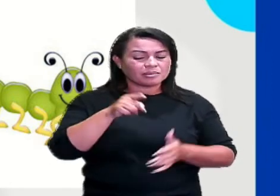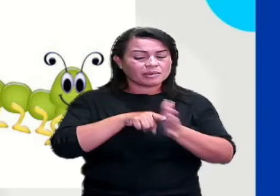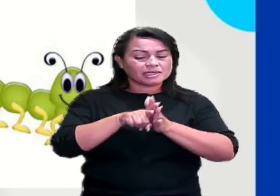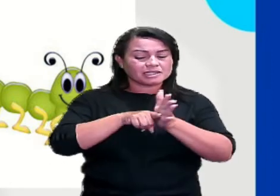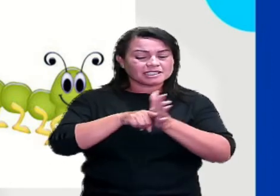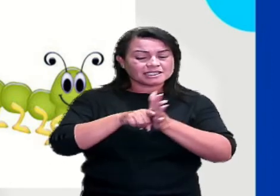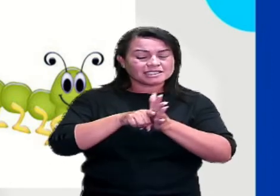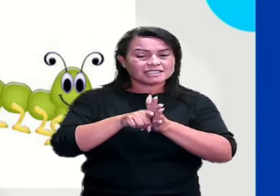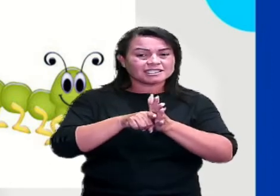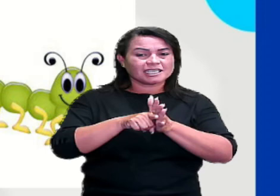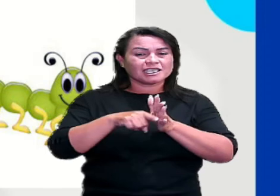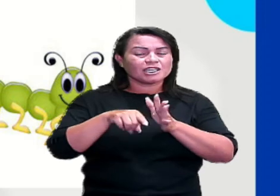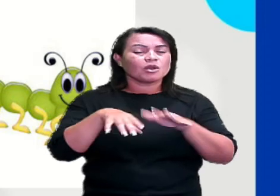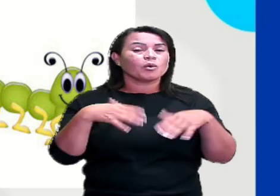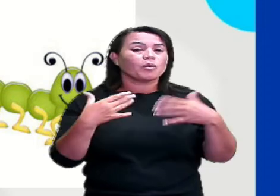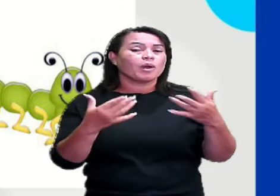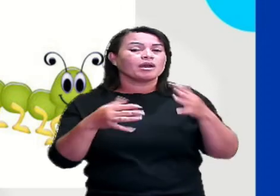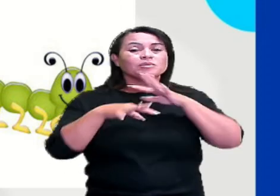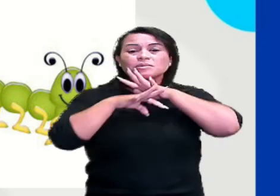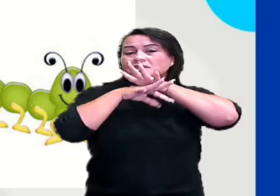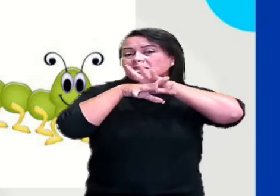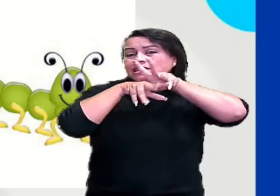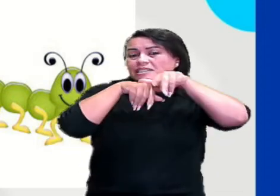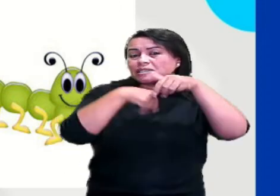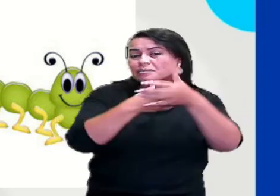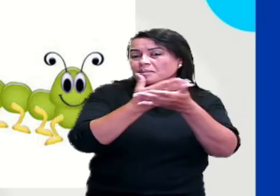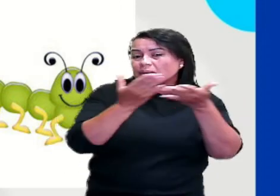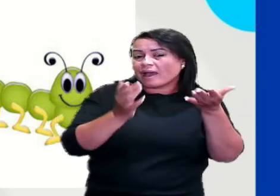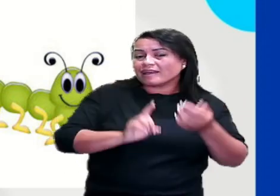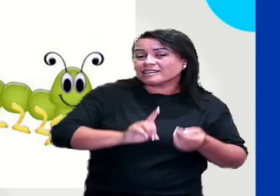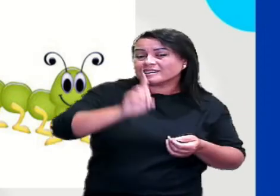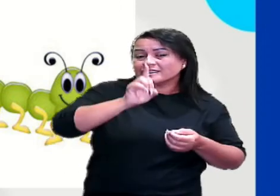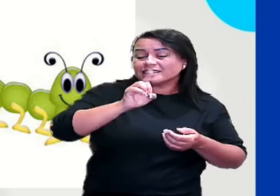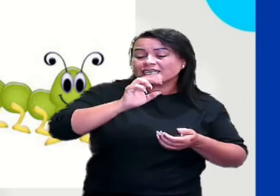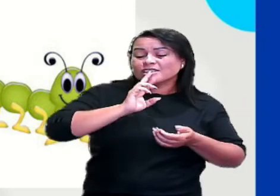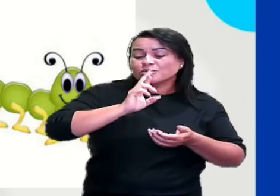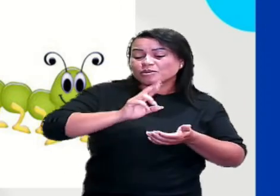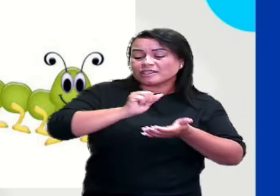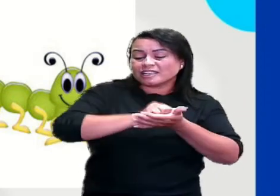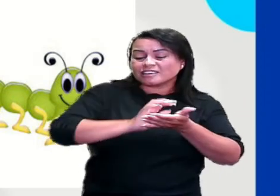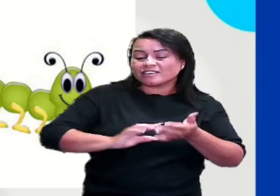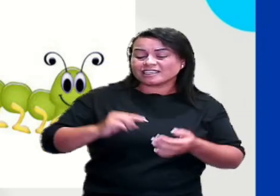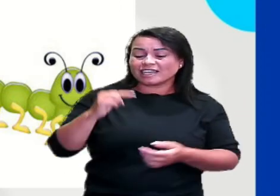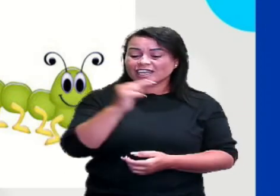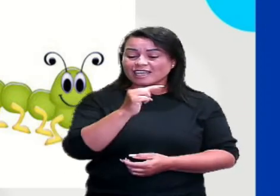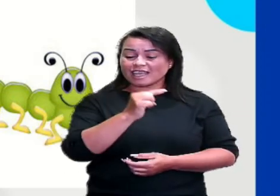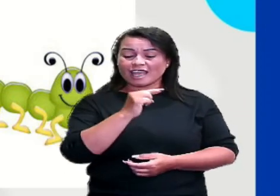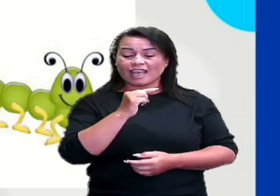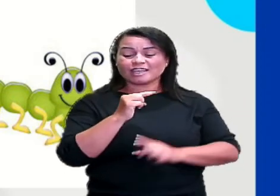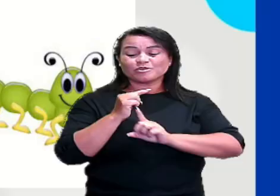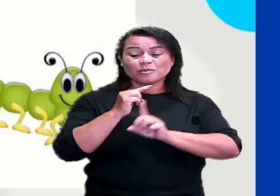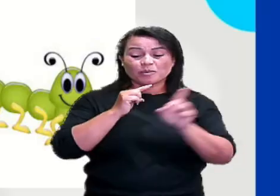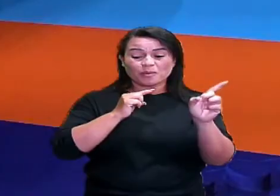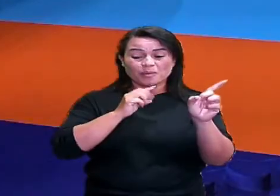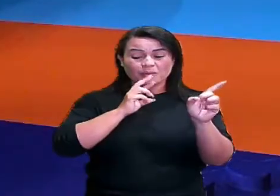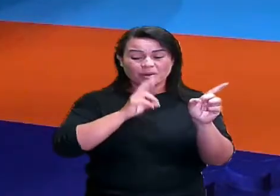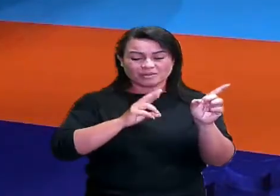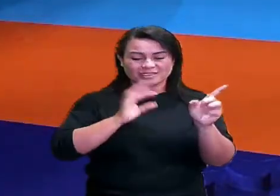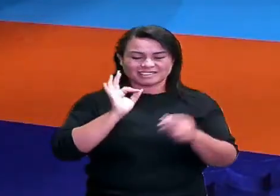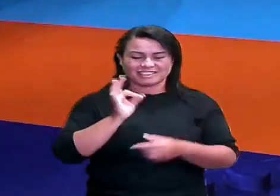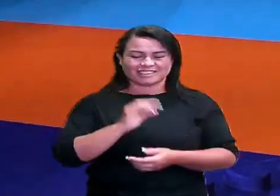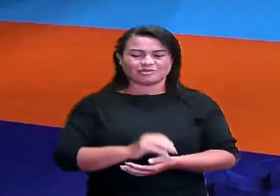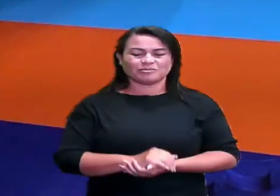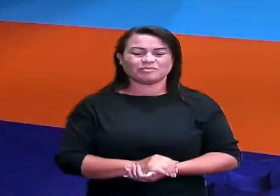esses animais, quem são e faz a atividade e manda lá para a tua professora, tá certo?